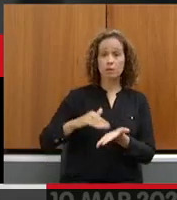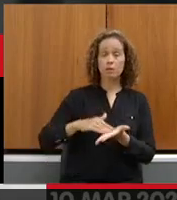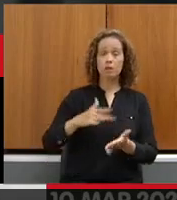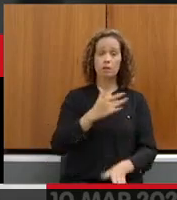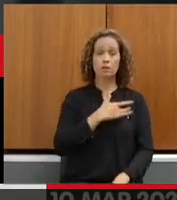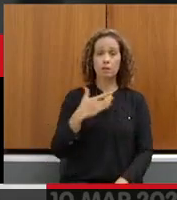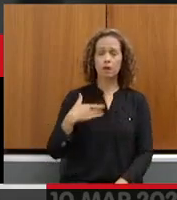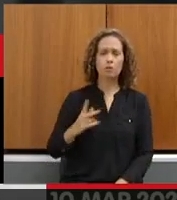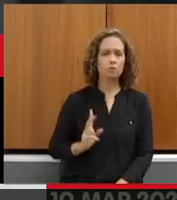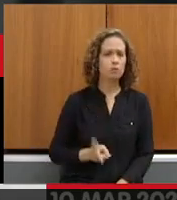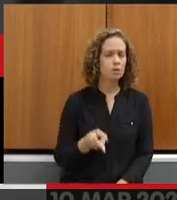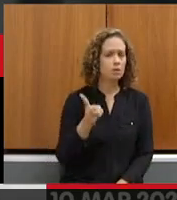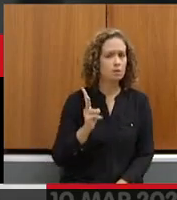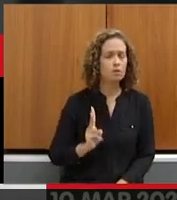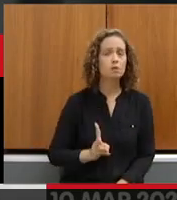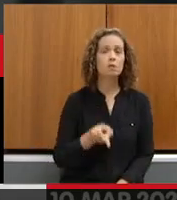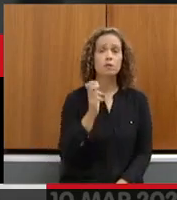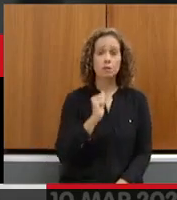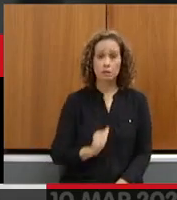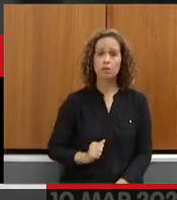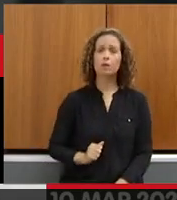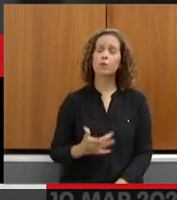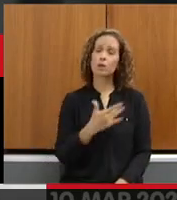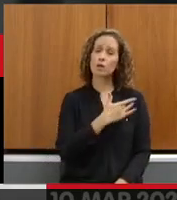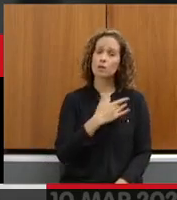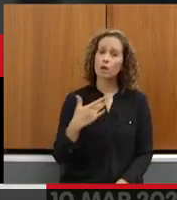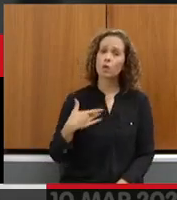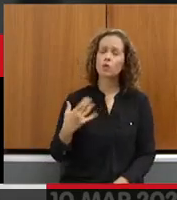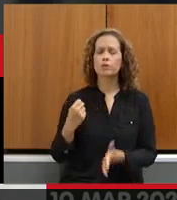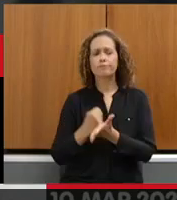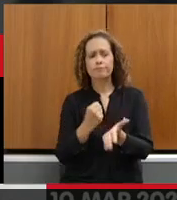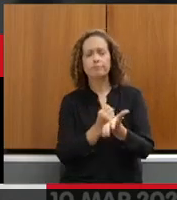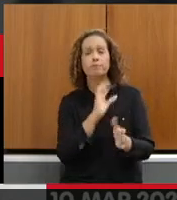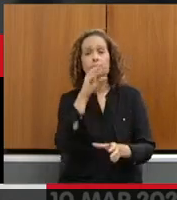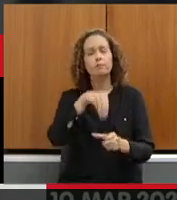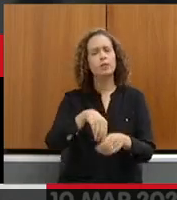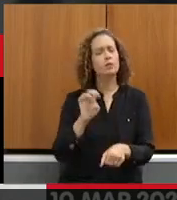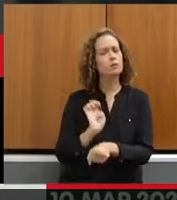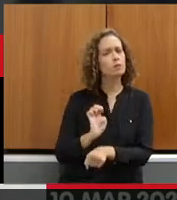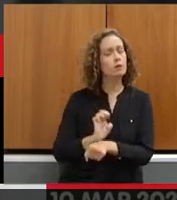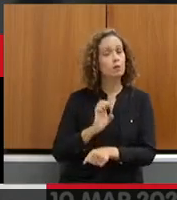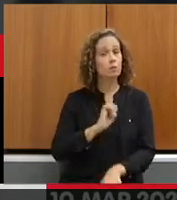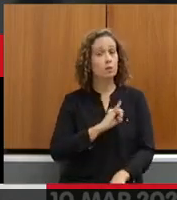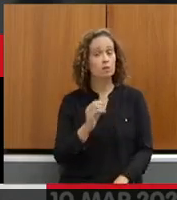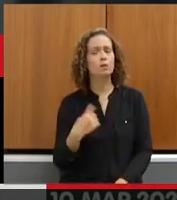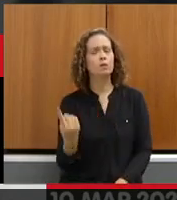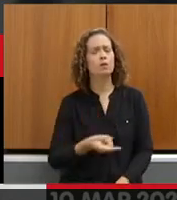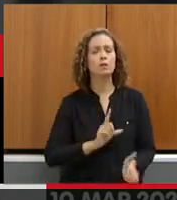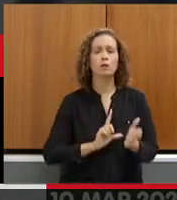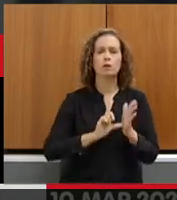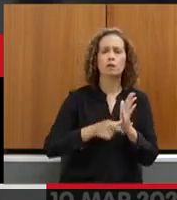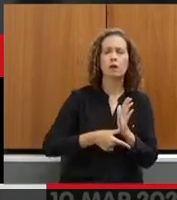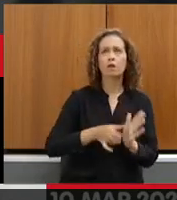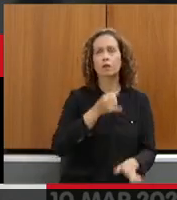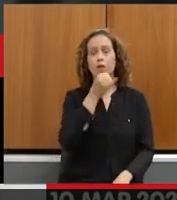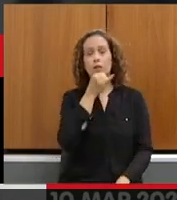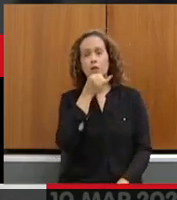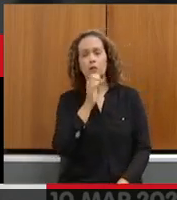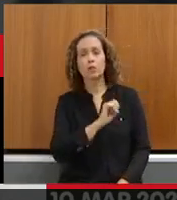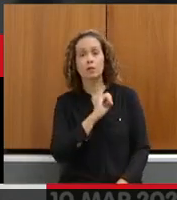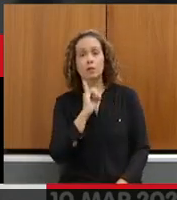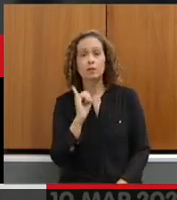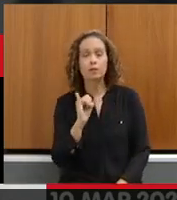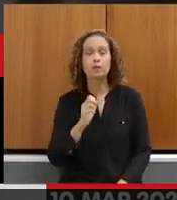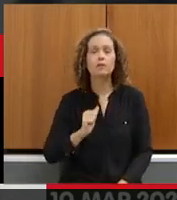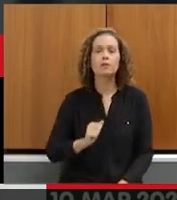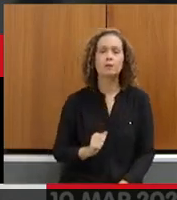a promoção a saúde no Estado então se nós ficarmos atrasados exemplo se a parte minha já era